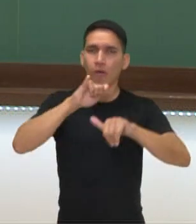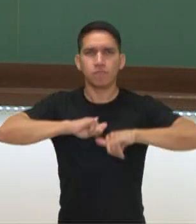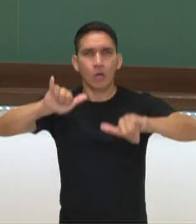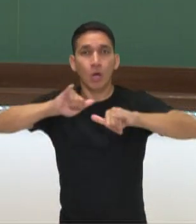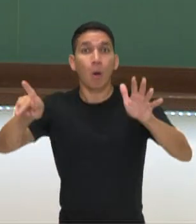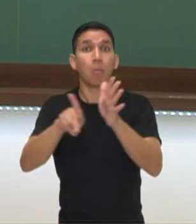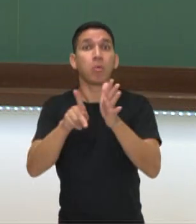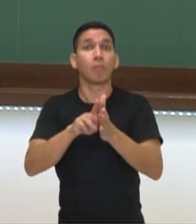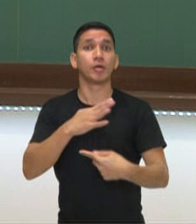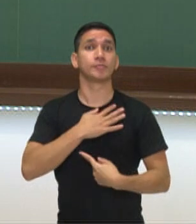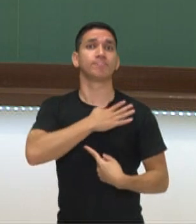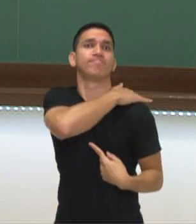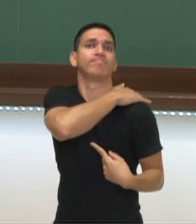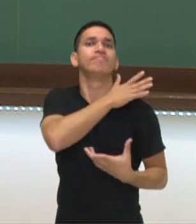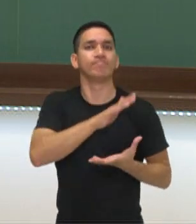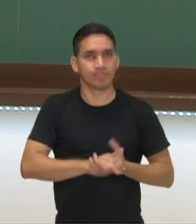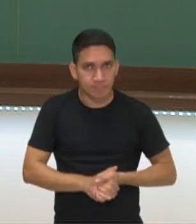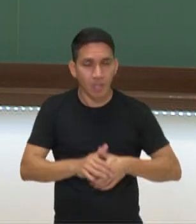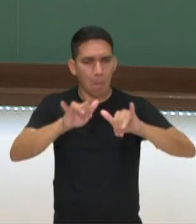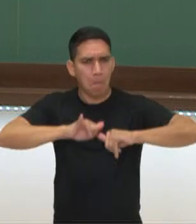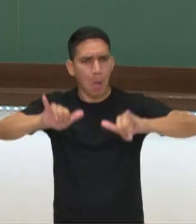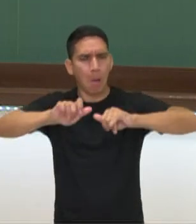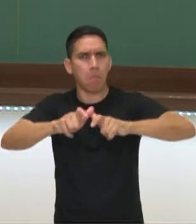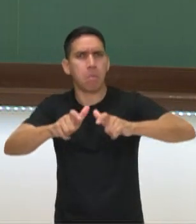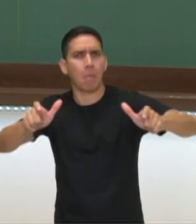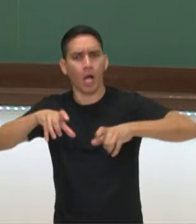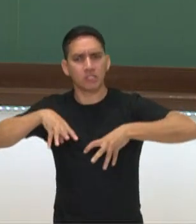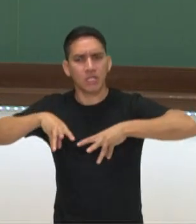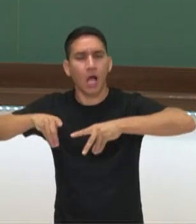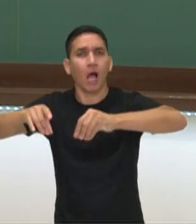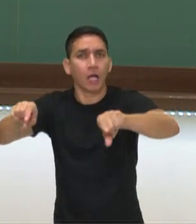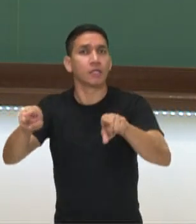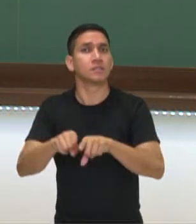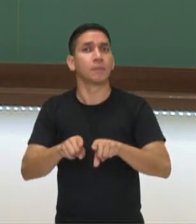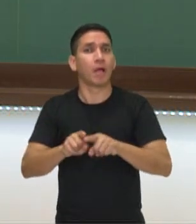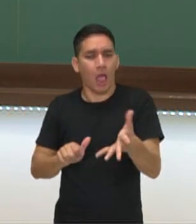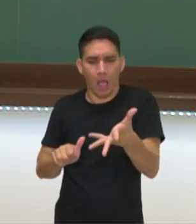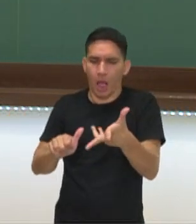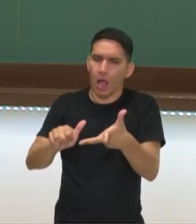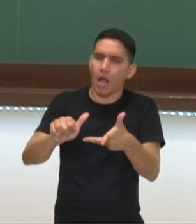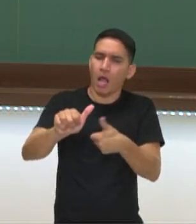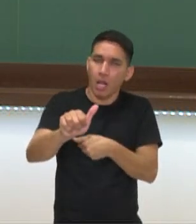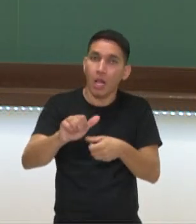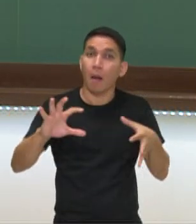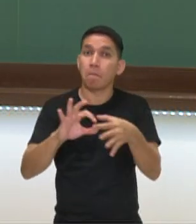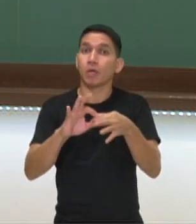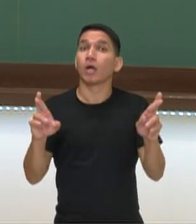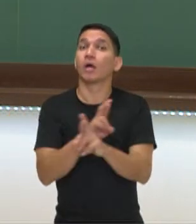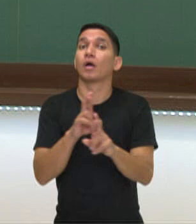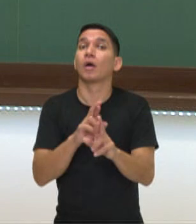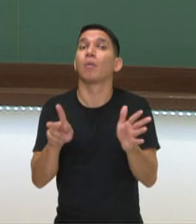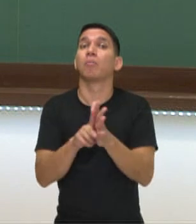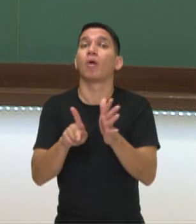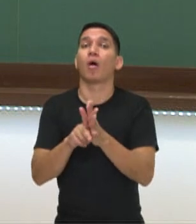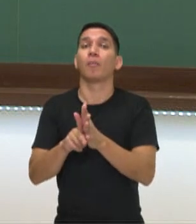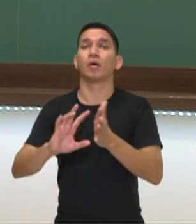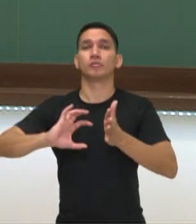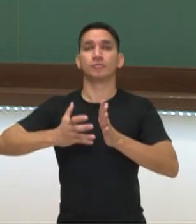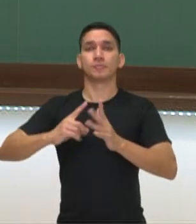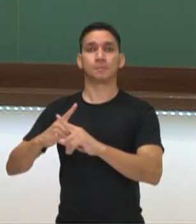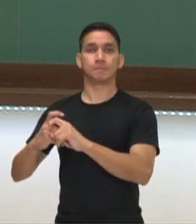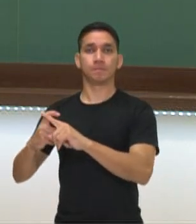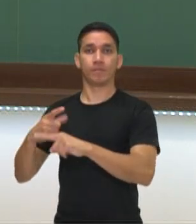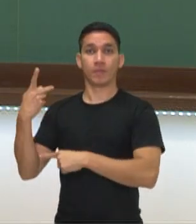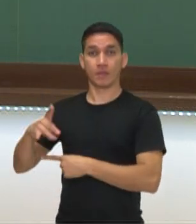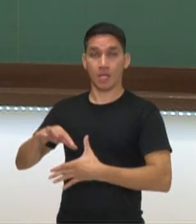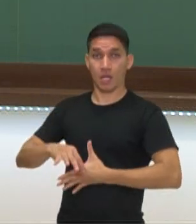cunho militarista, de expansão territorial, elementos aí ligados ao partido nazista na Alemanha,